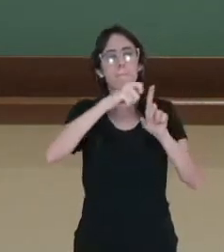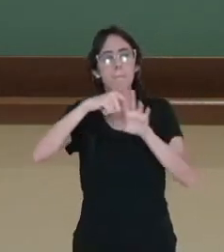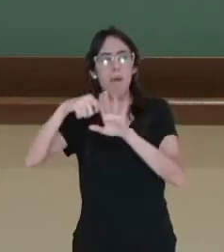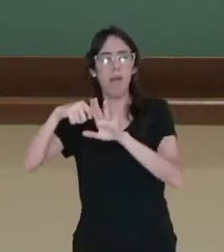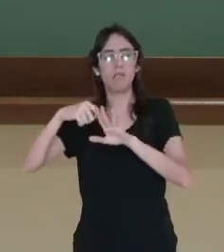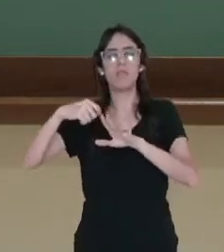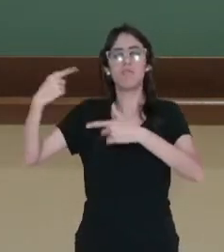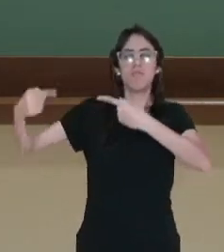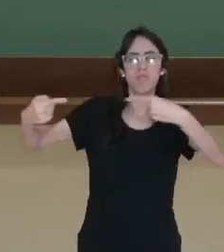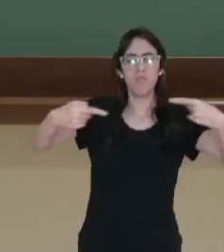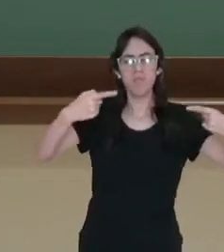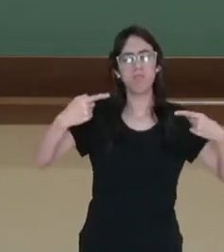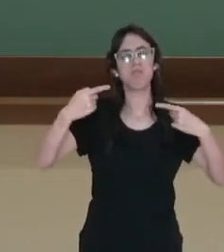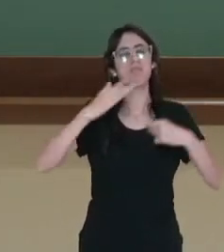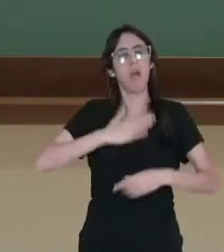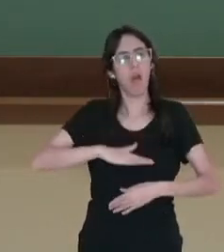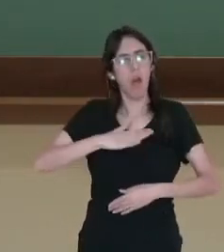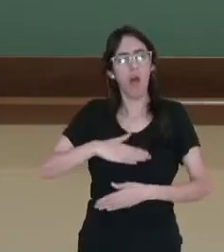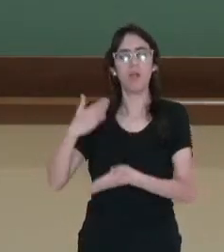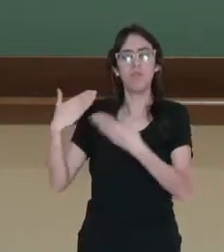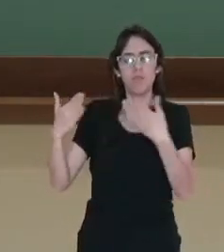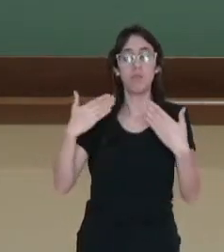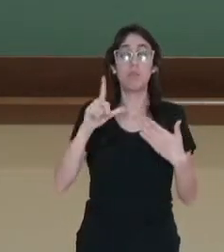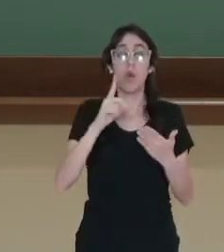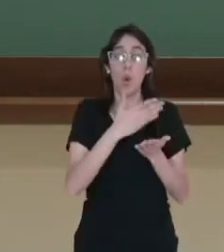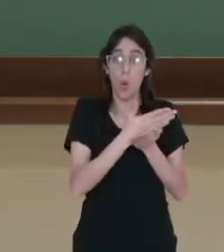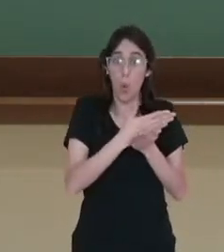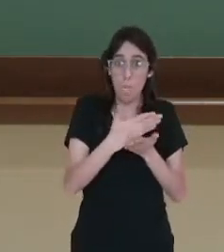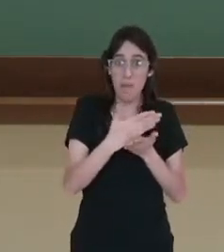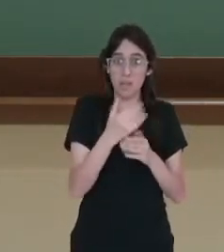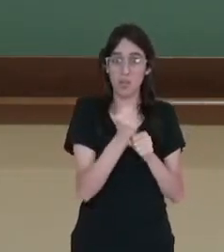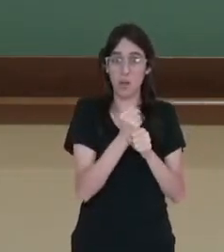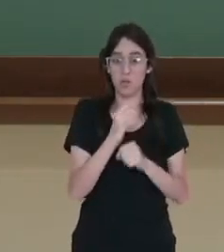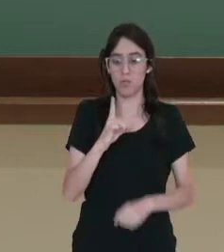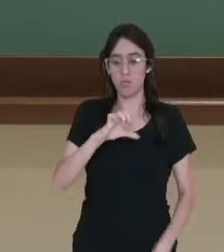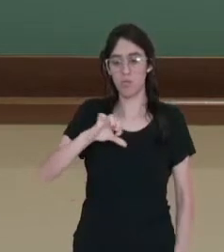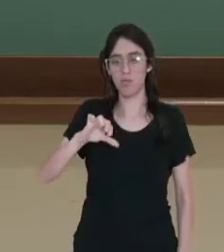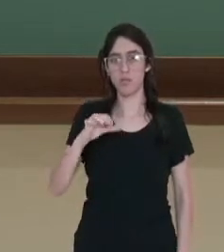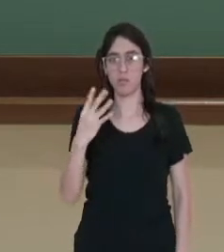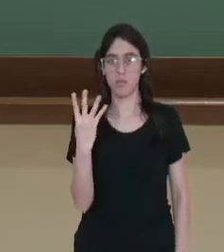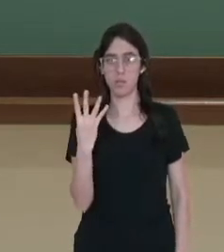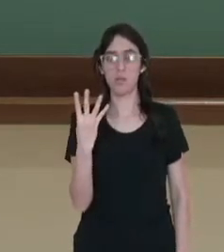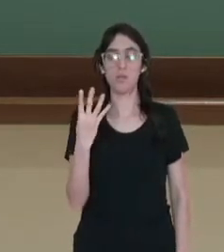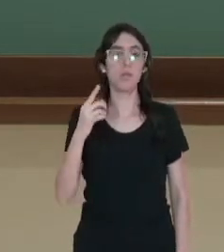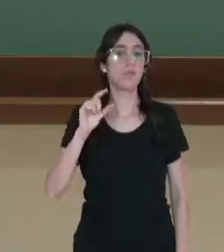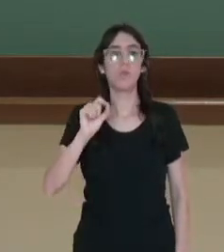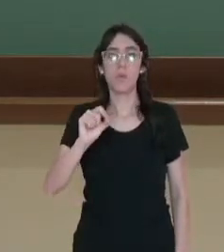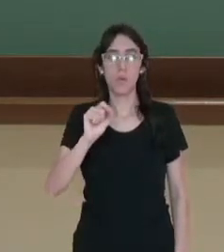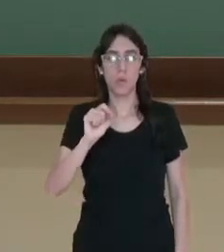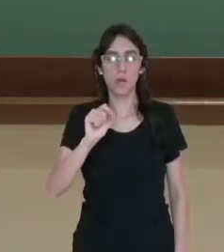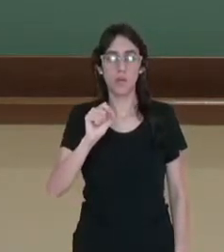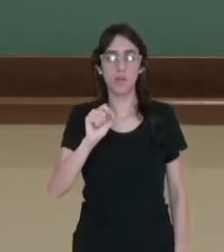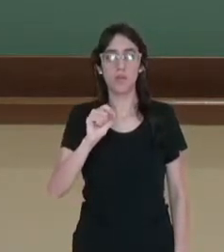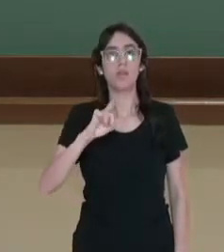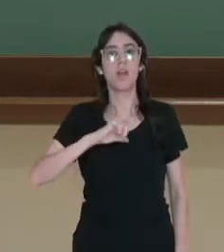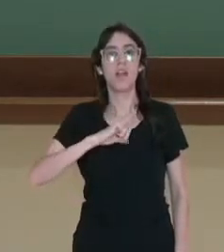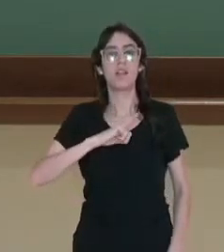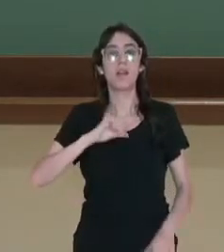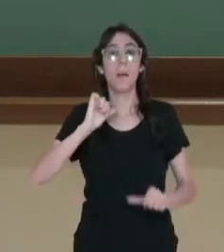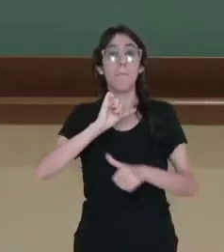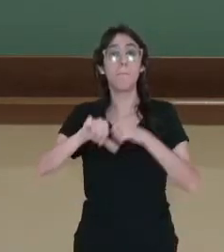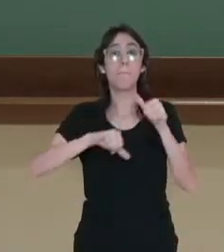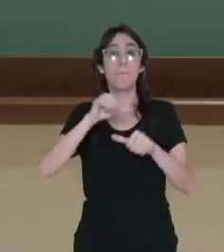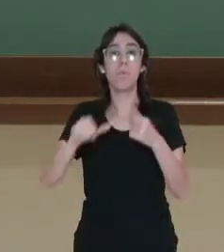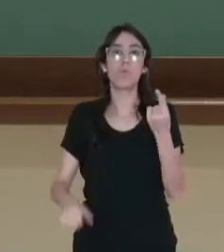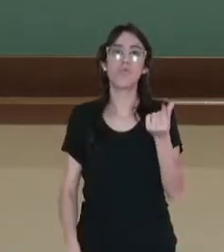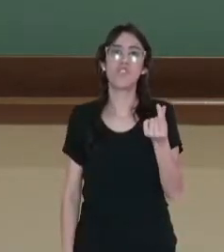Houve, no início de 1994, uma unidade de transição de moeda